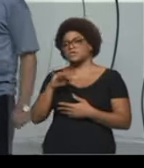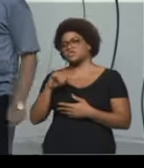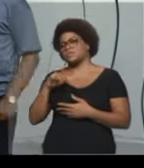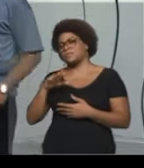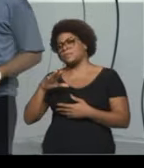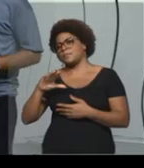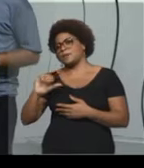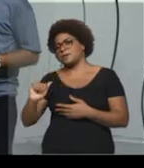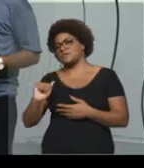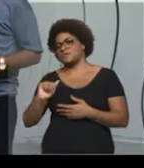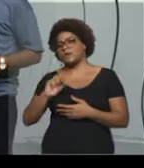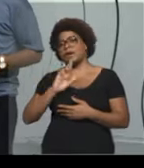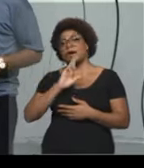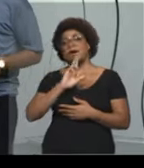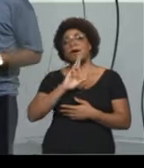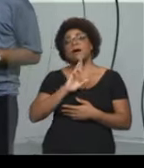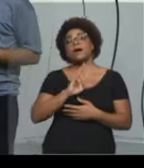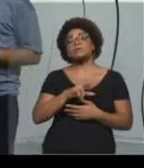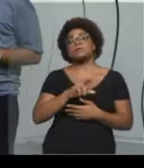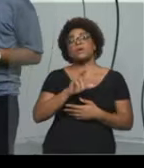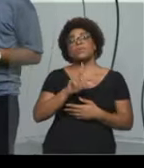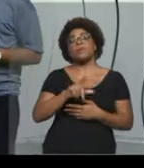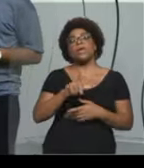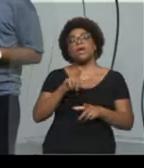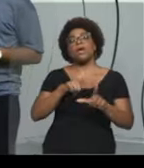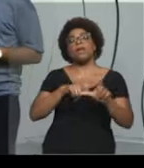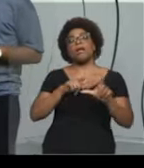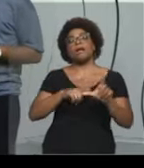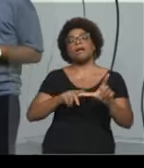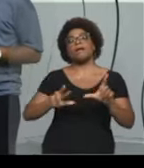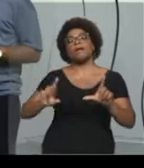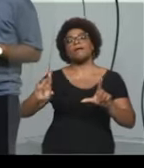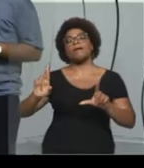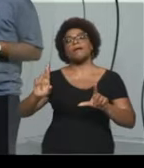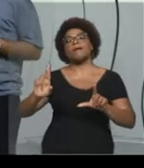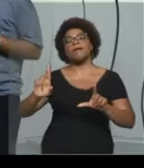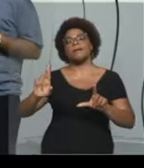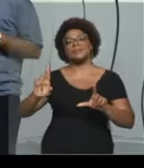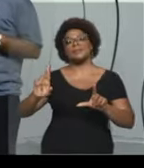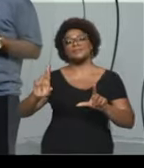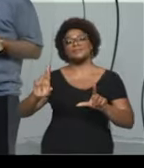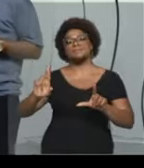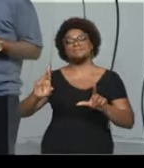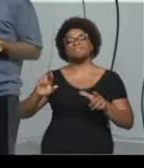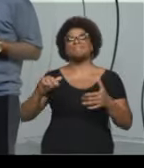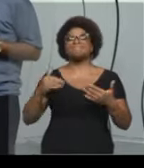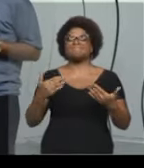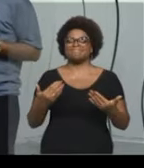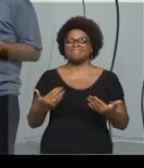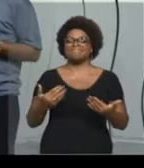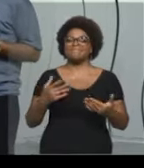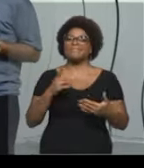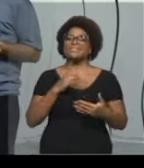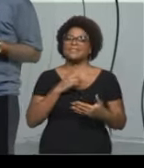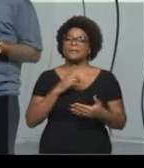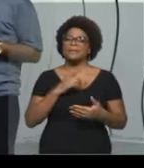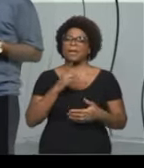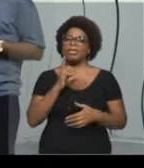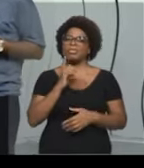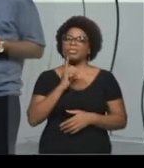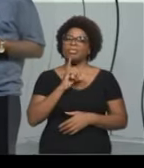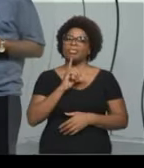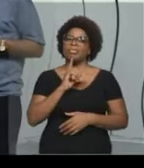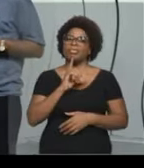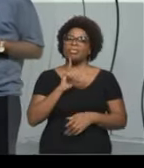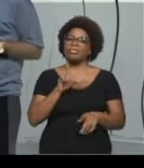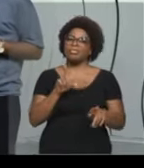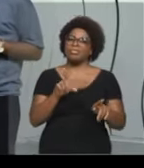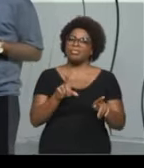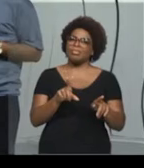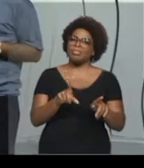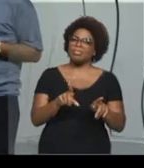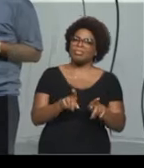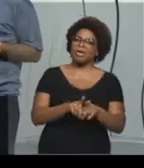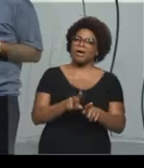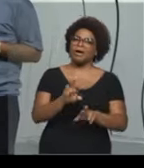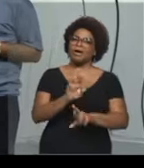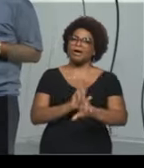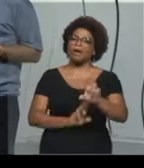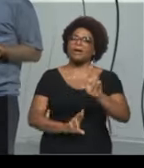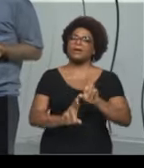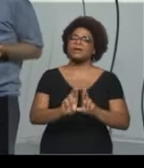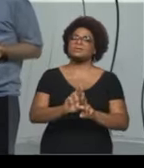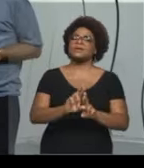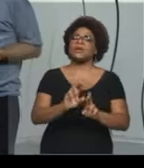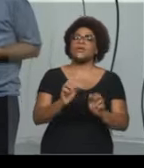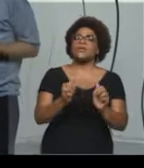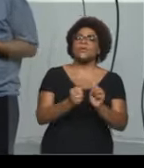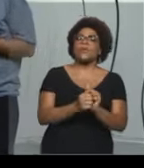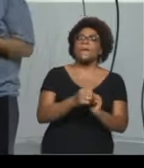claro, resolver questões envolvendo progressão aritmética. E vamos ver termos que estão relacionados, temas relacionados com a progressão